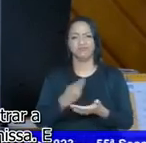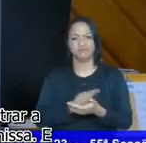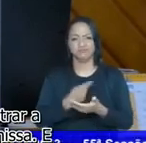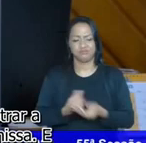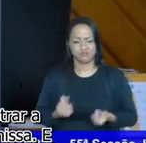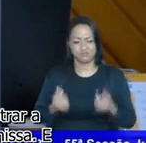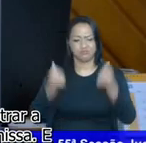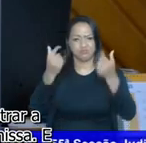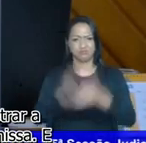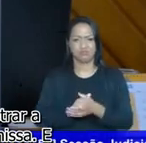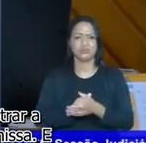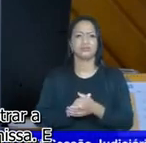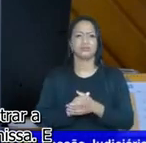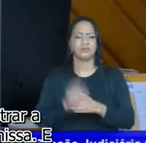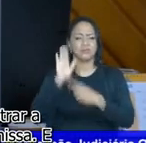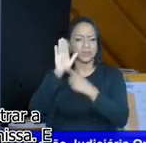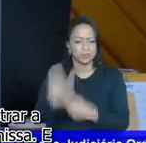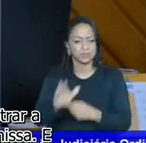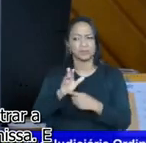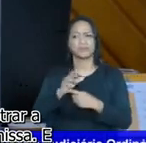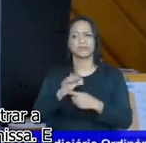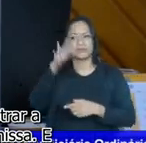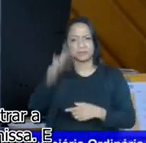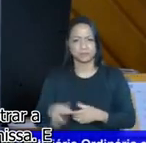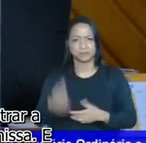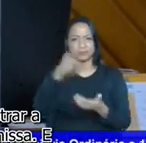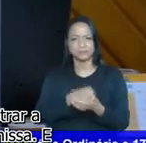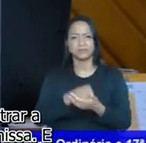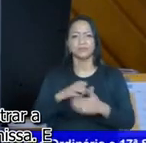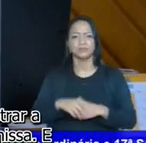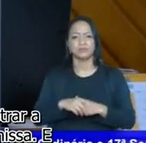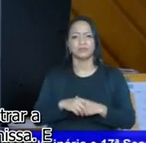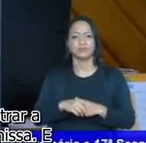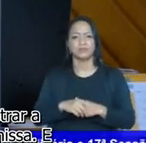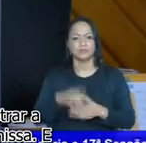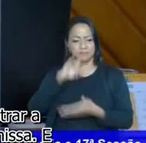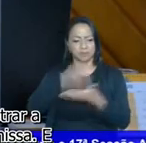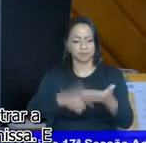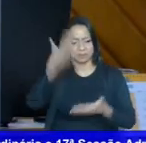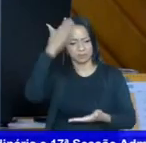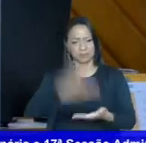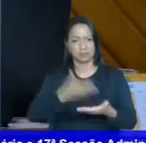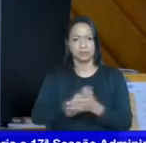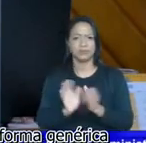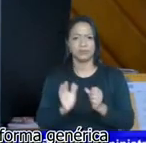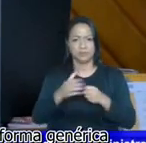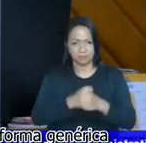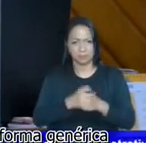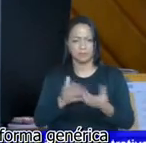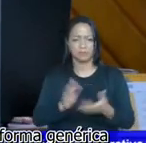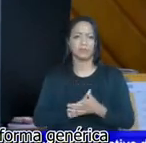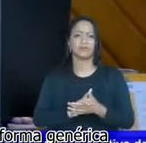candidato não se desincumbiu do ônus de demonstrar a regularidade do gasto. E isso decorre da nota fiscal omissa. Ela